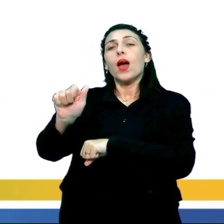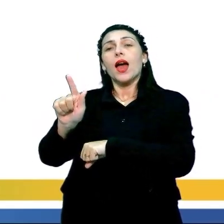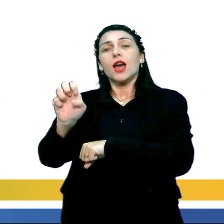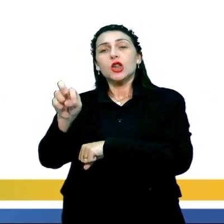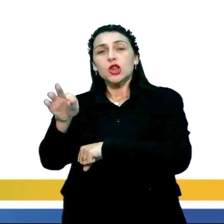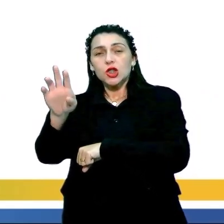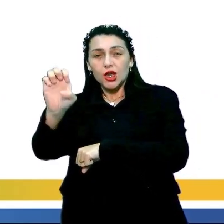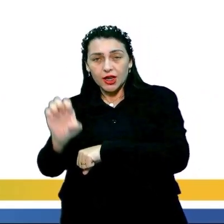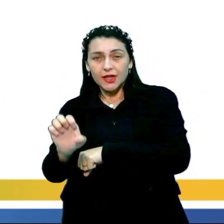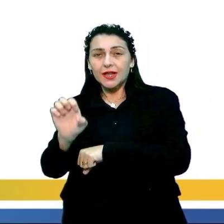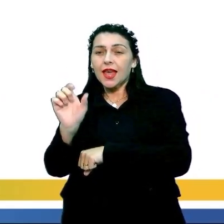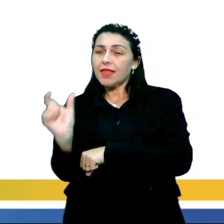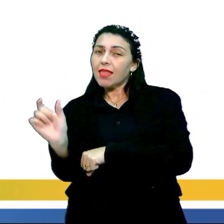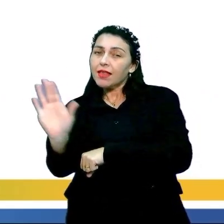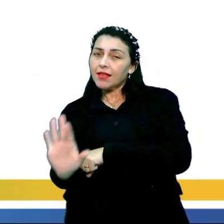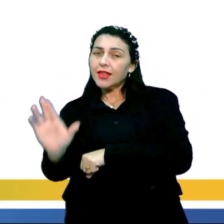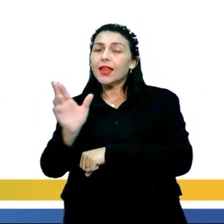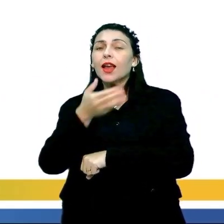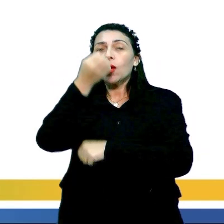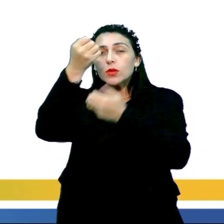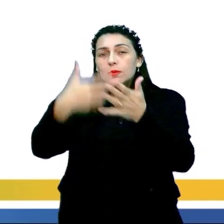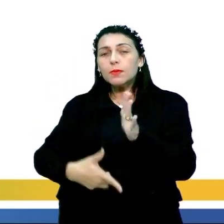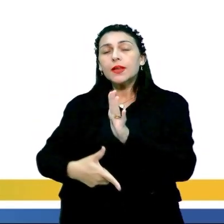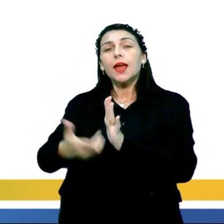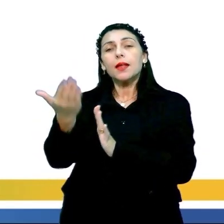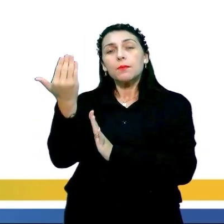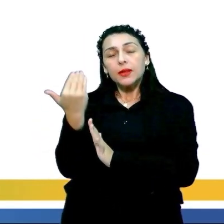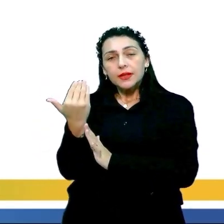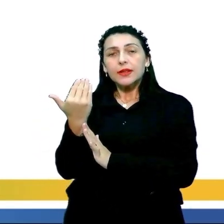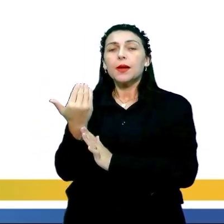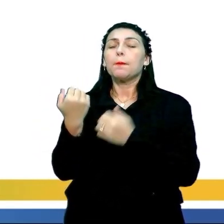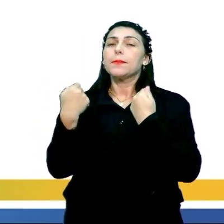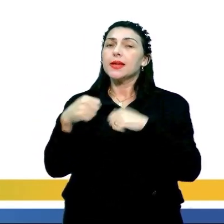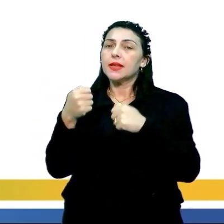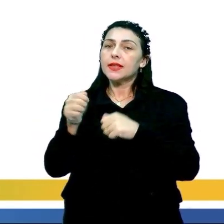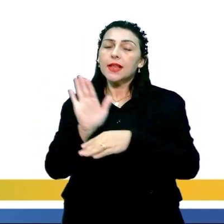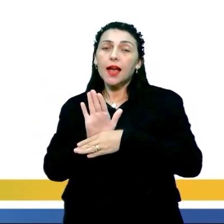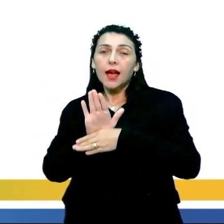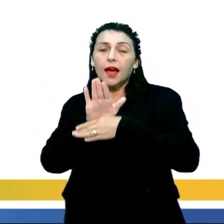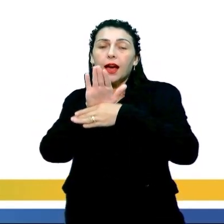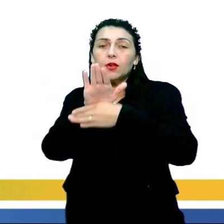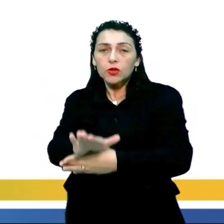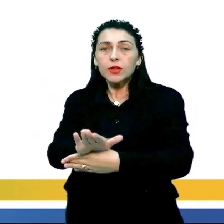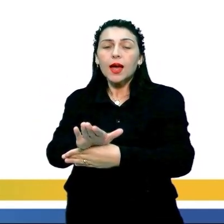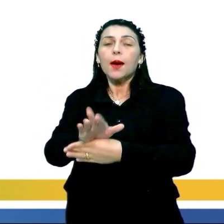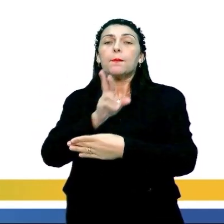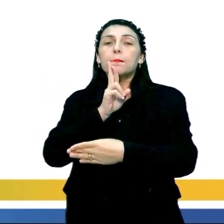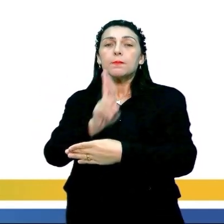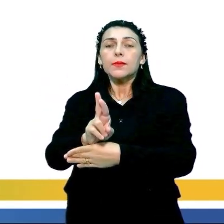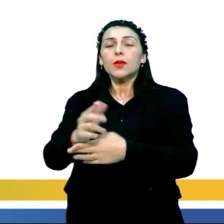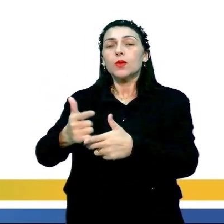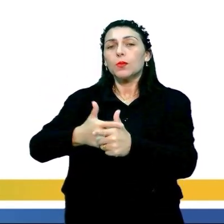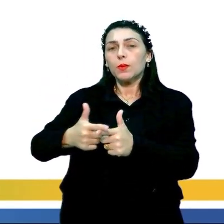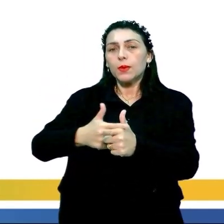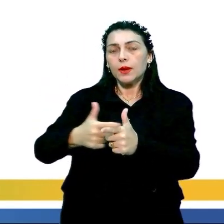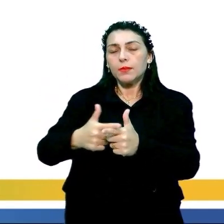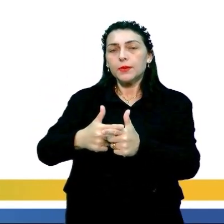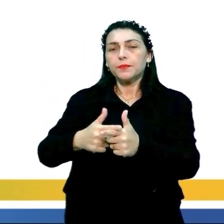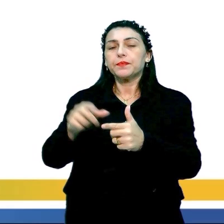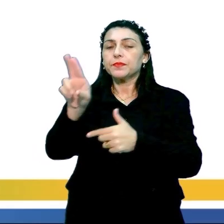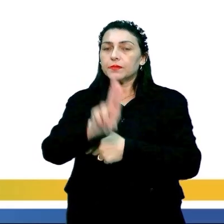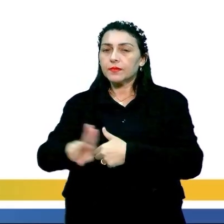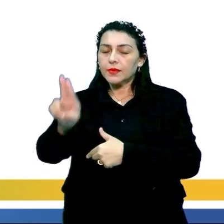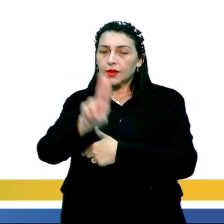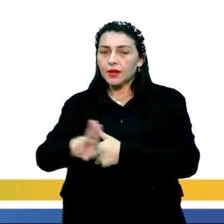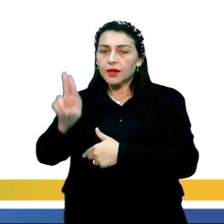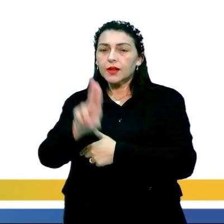é? Então, ela colocou que o Estado deve intervir para resolver o problema. E aí ela usou um